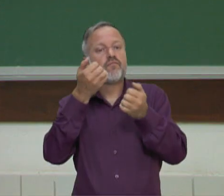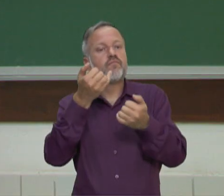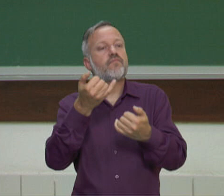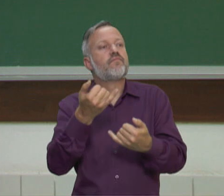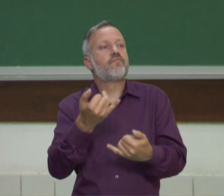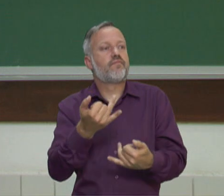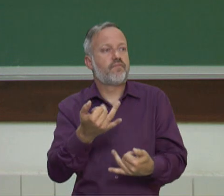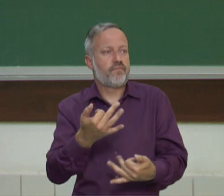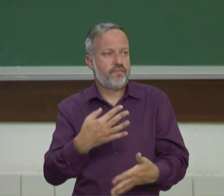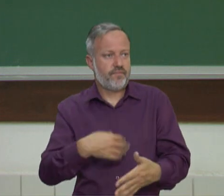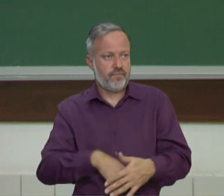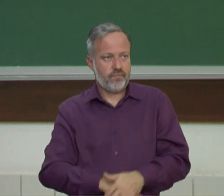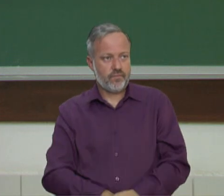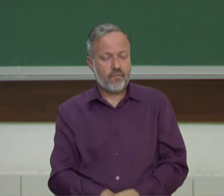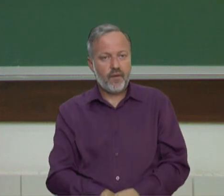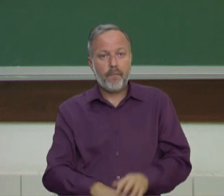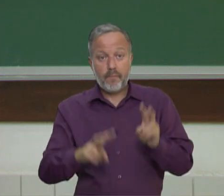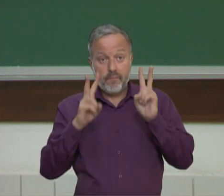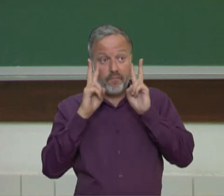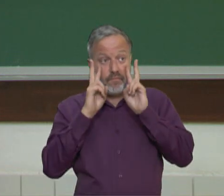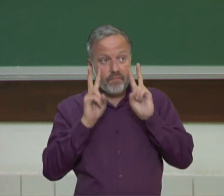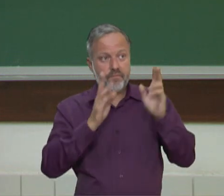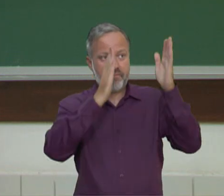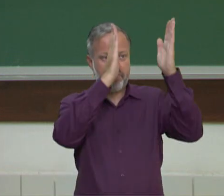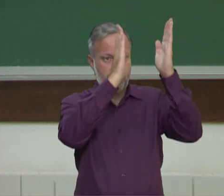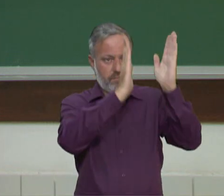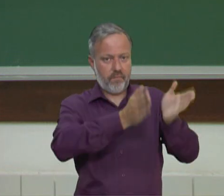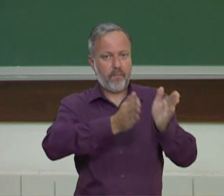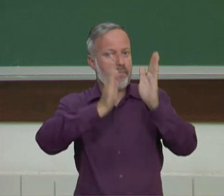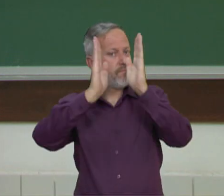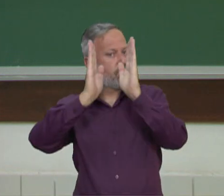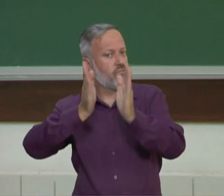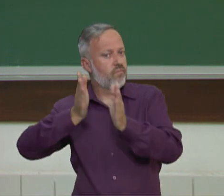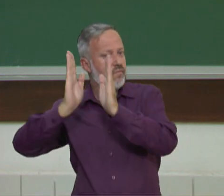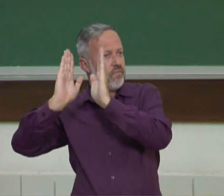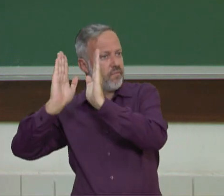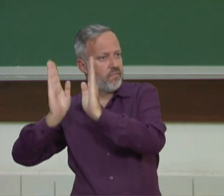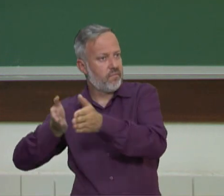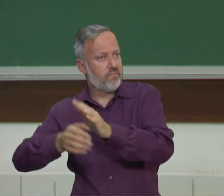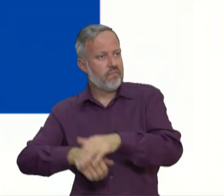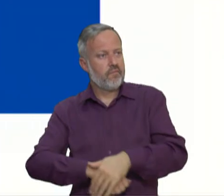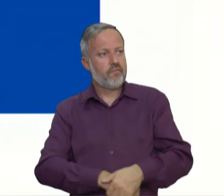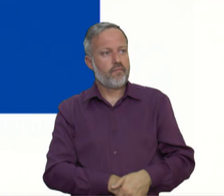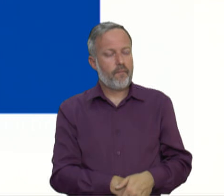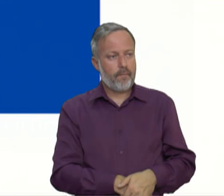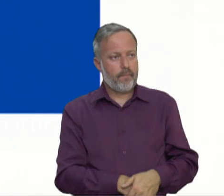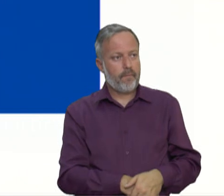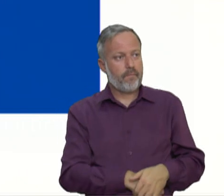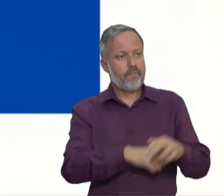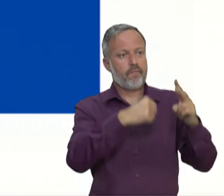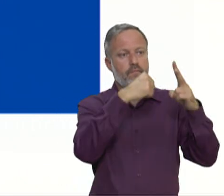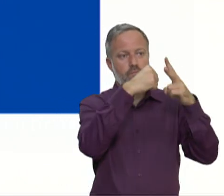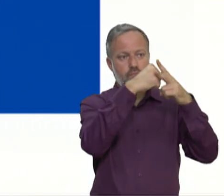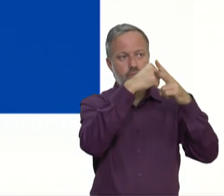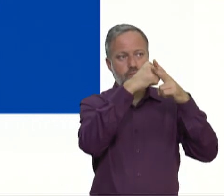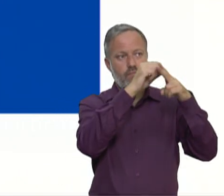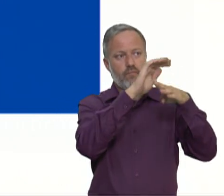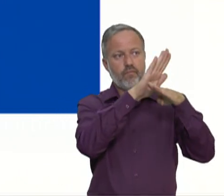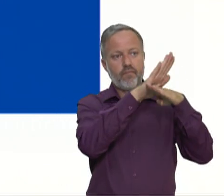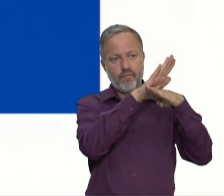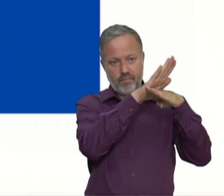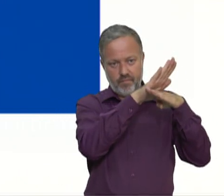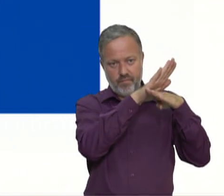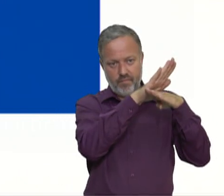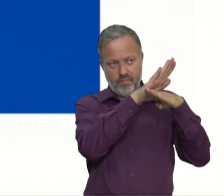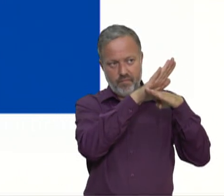E a estrutura está aqui na tabelinha para a gente visualizar bem. Temos o auxiliary verb,